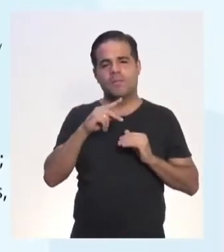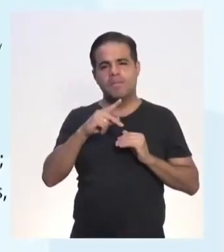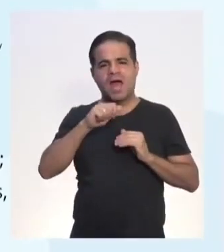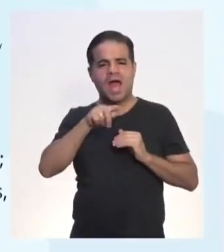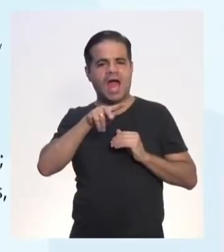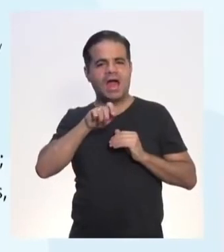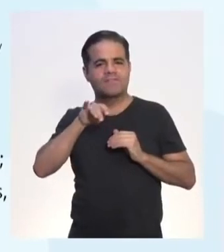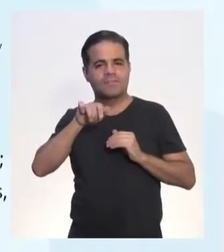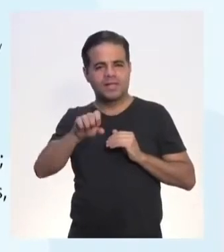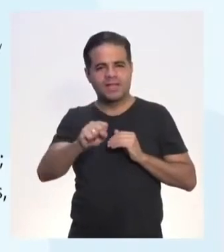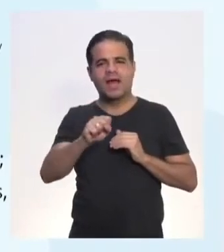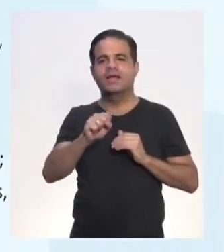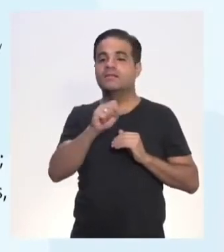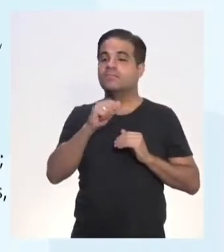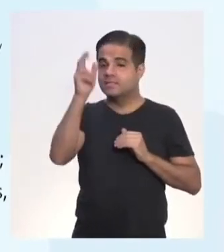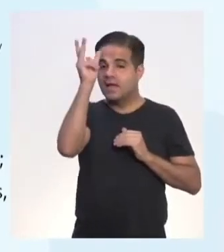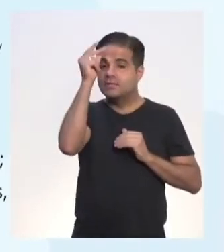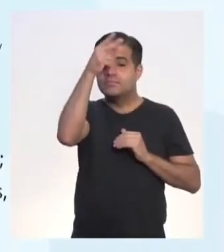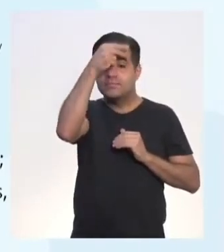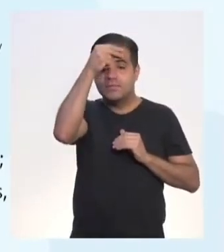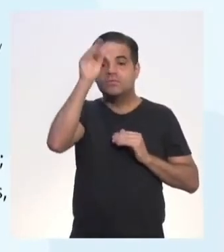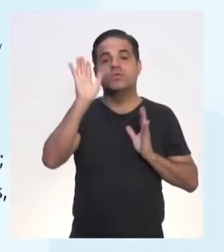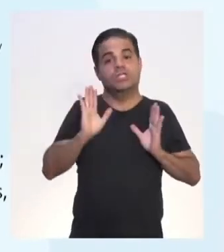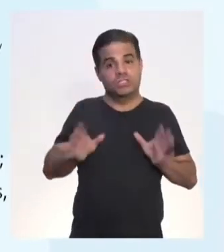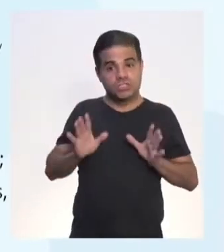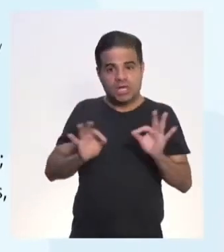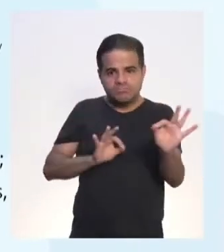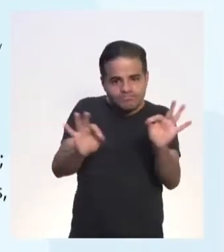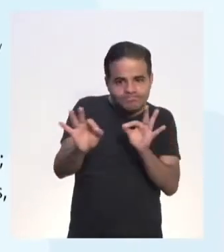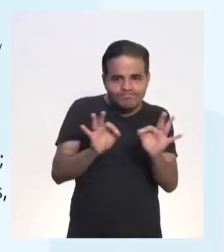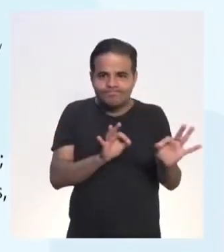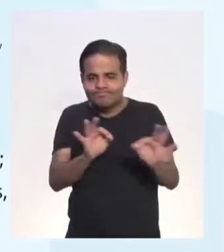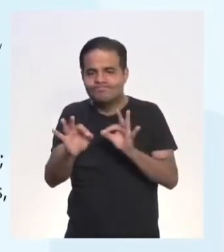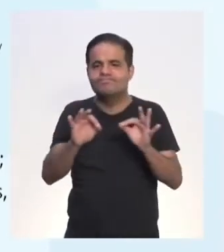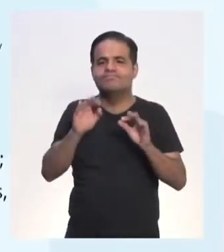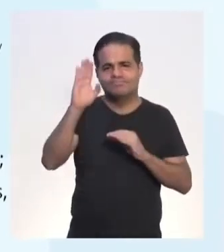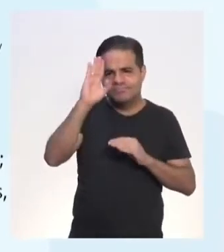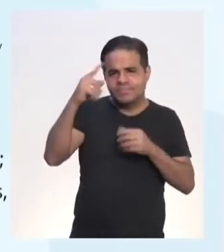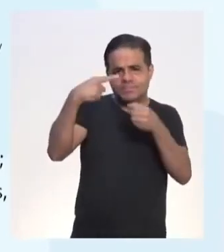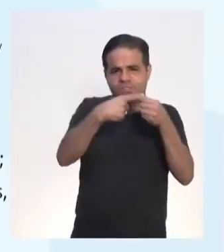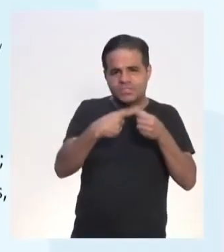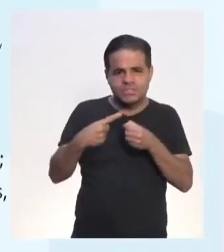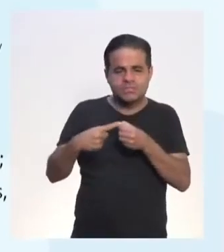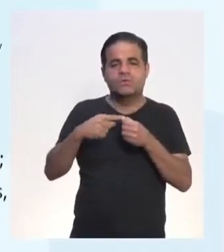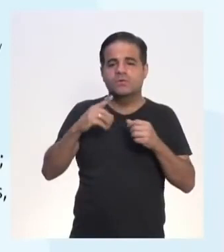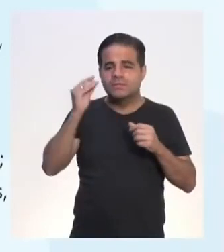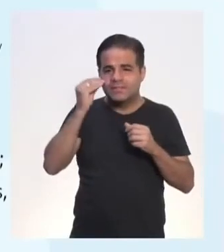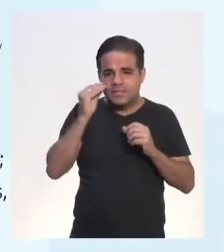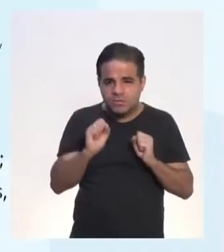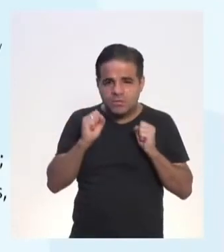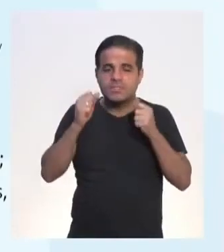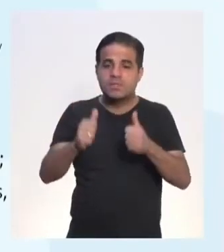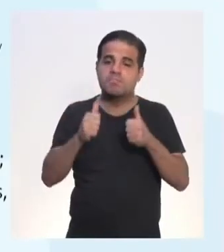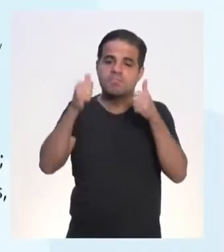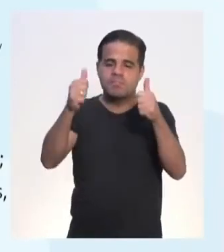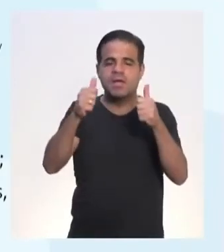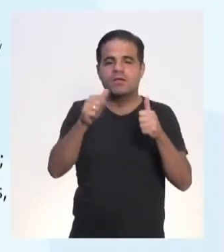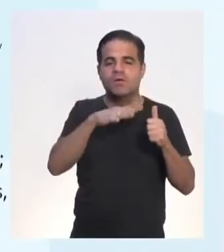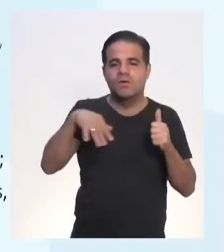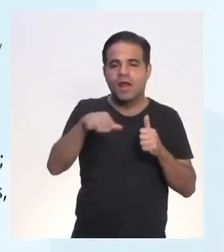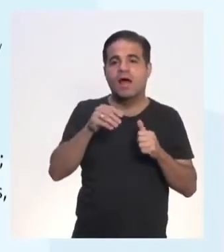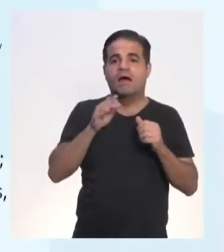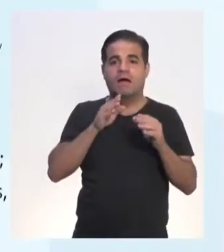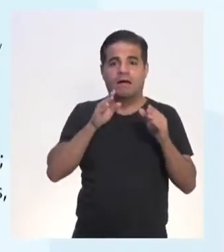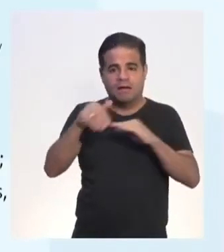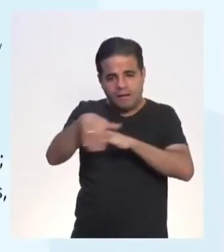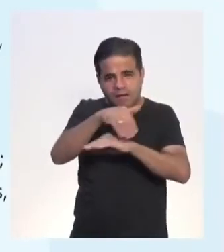pavimentadas, ok? Mas as prefeituras hoje em dia já estão, principalmente aí do interior, né? Elas tentam melhorar porque são vias importantes de acesso